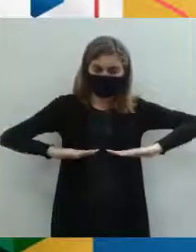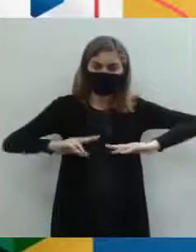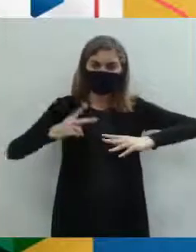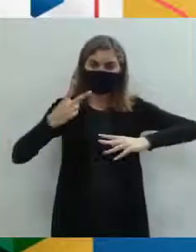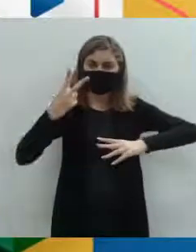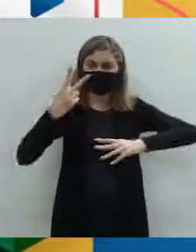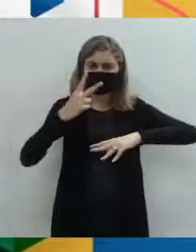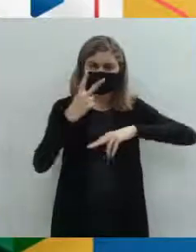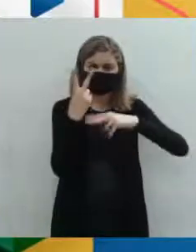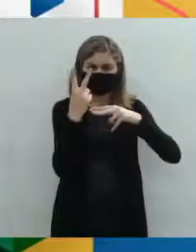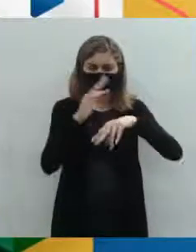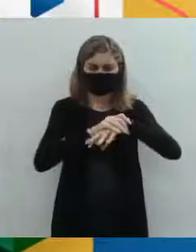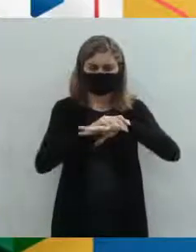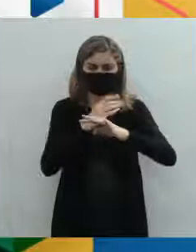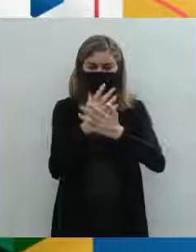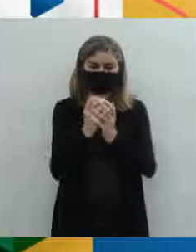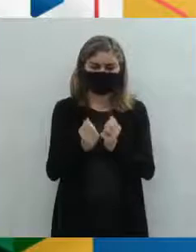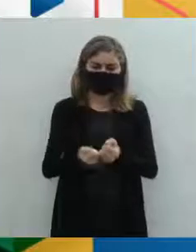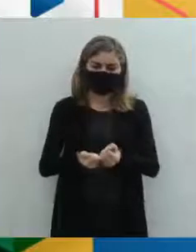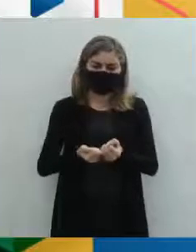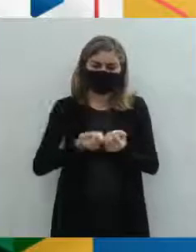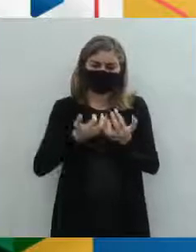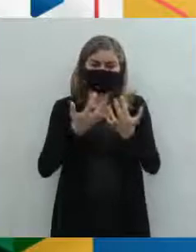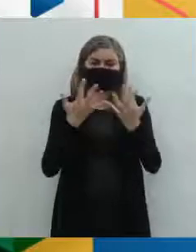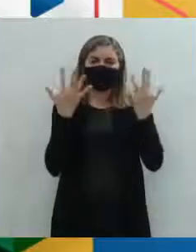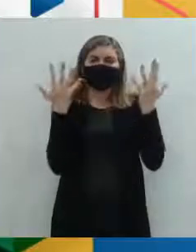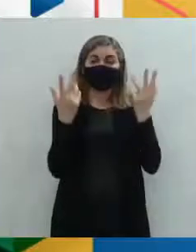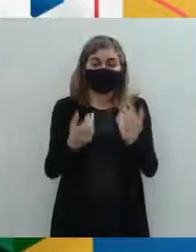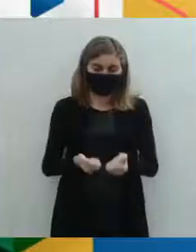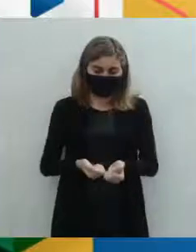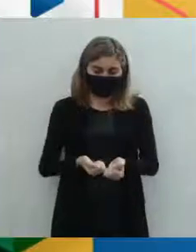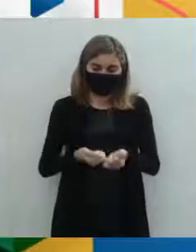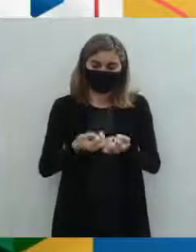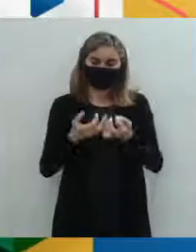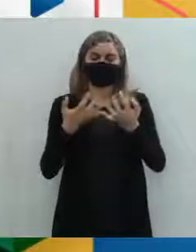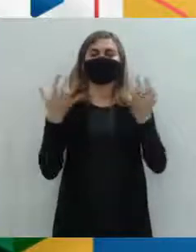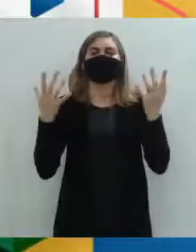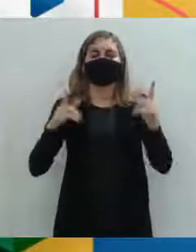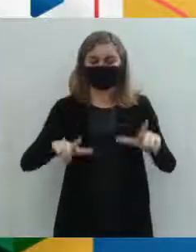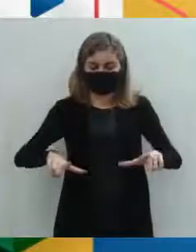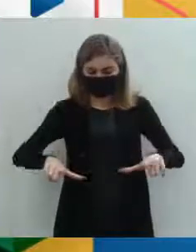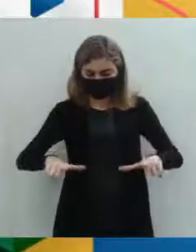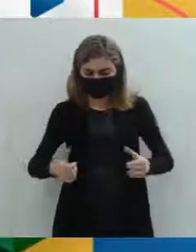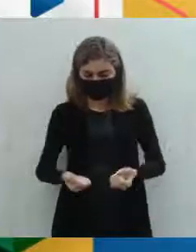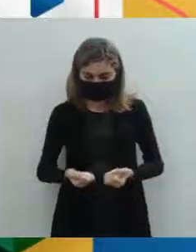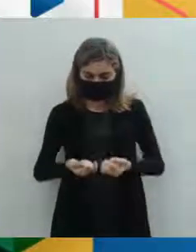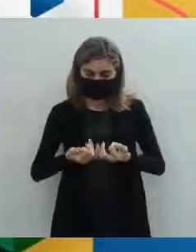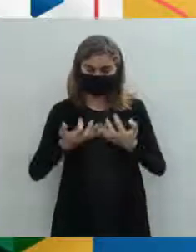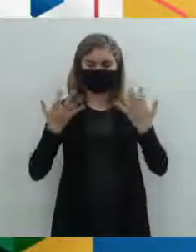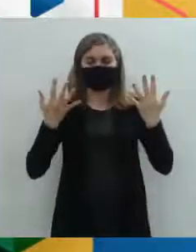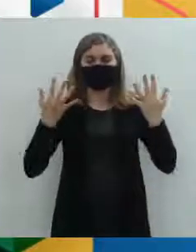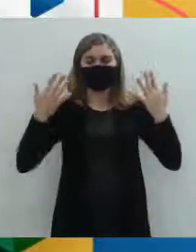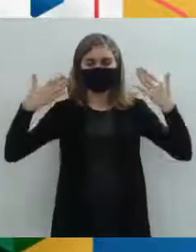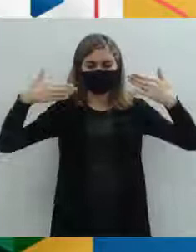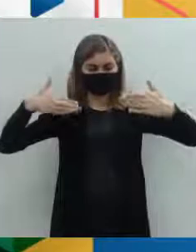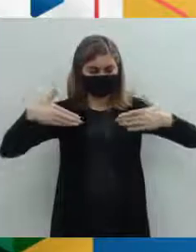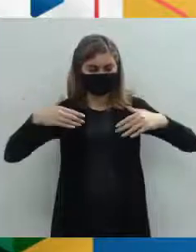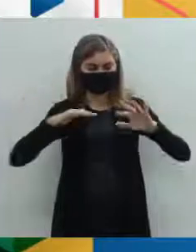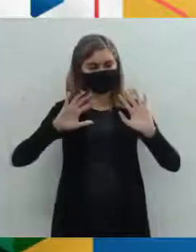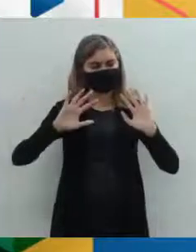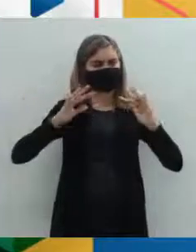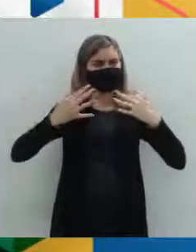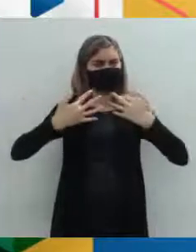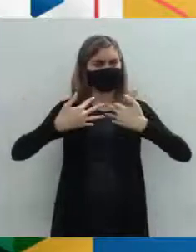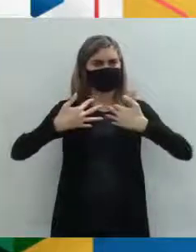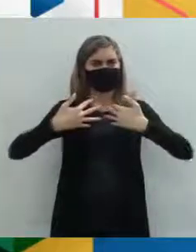duas mãos estão em ascensão, ou seja, como se estivessem saindo da folha, de frente uma para a outra.